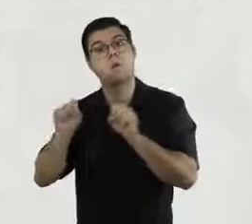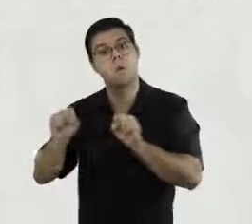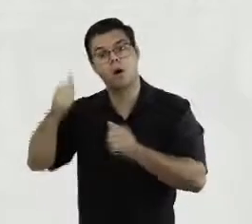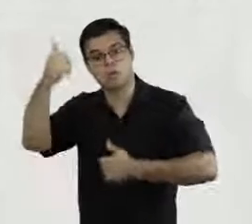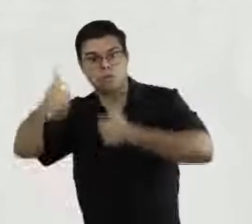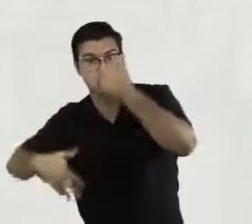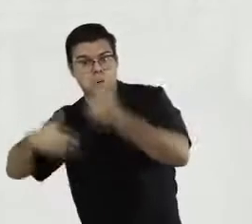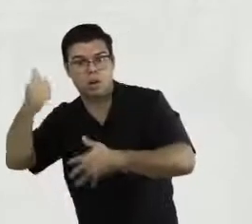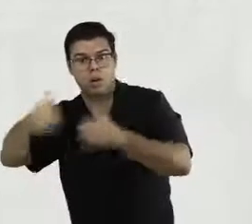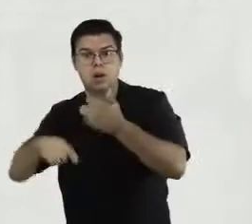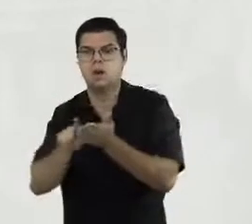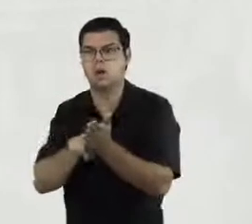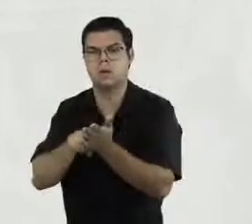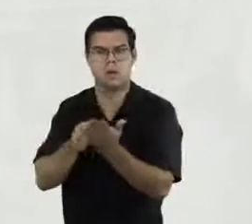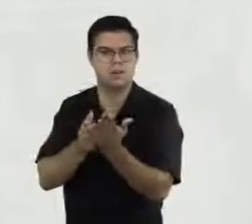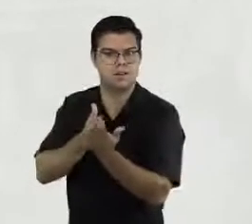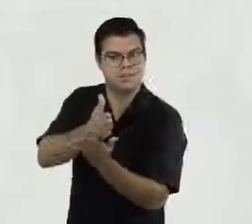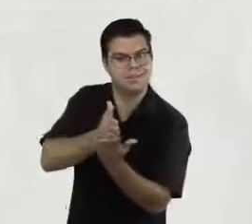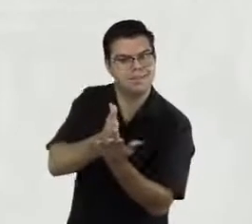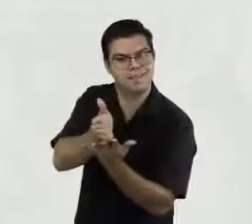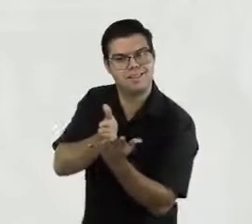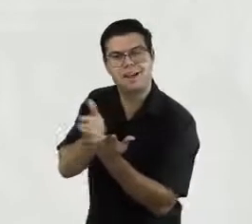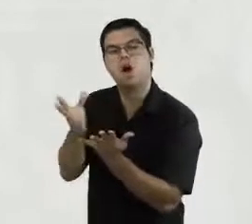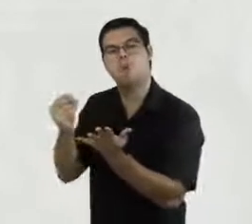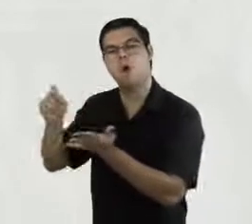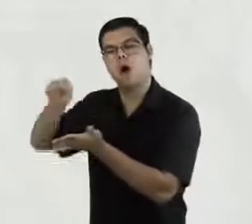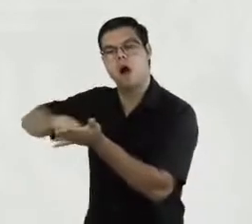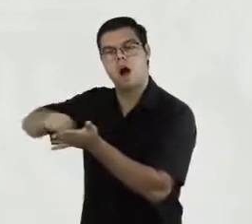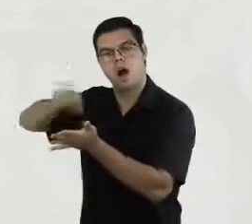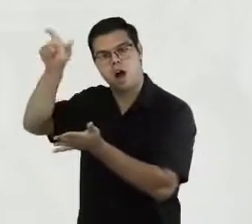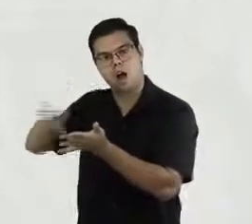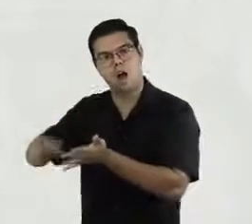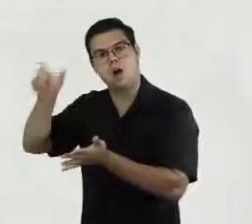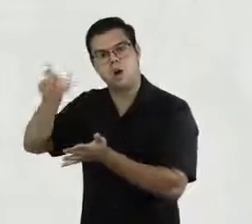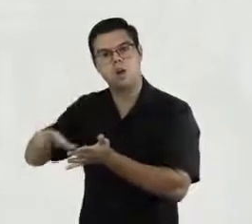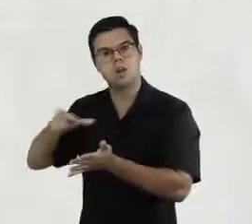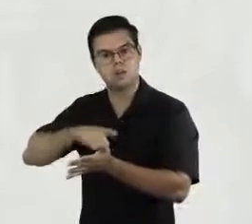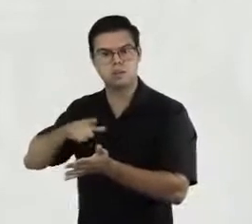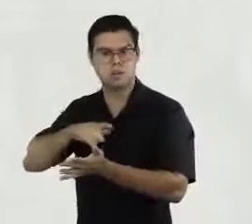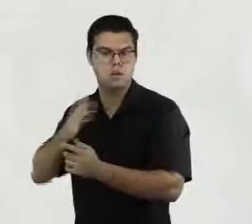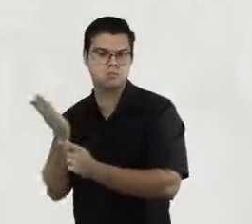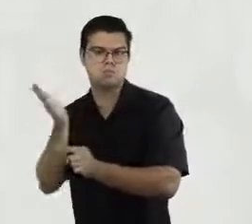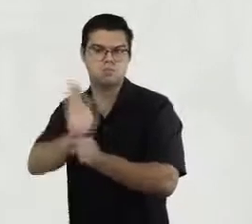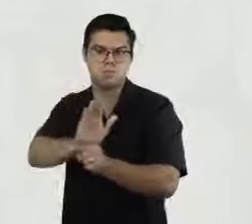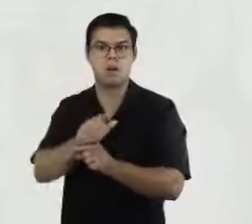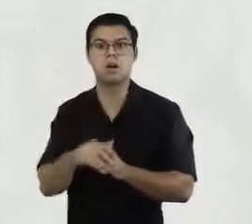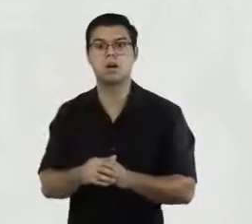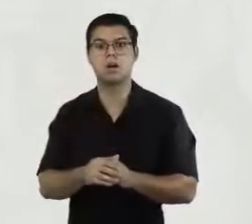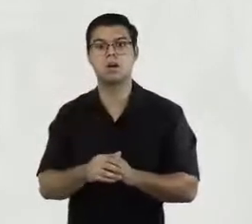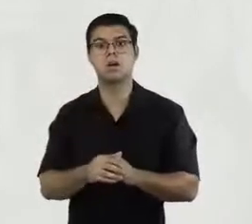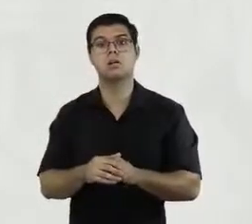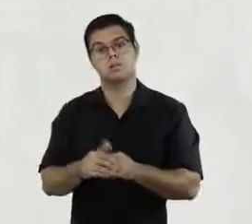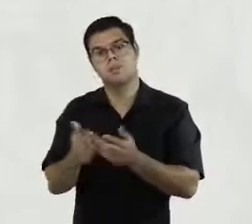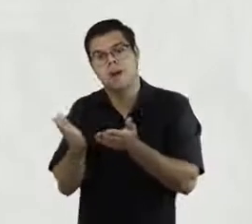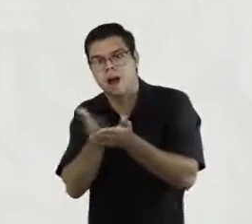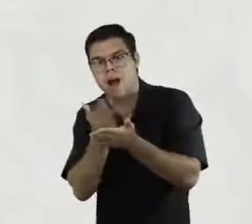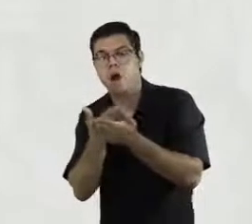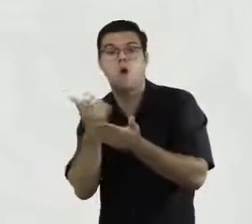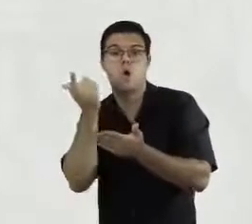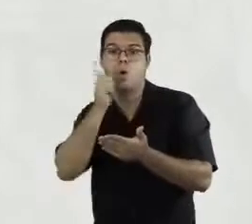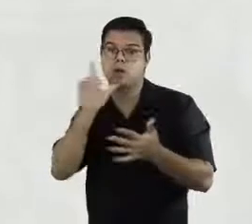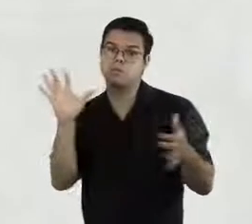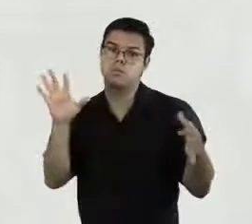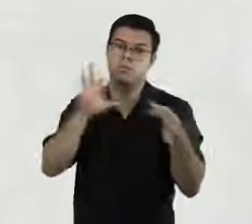nuances das quais muitos autores já têm contribuído. Pois são as obras que conseguem atingir o ápice da